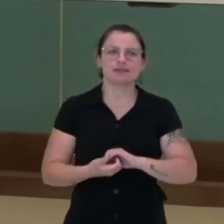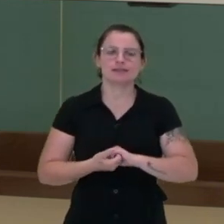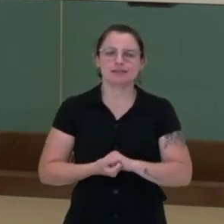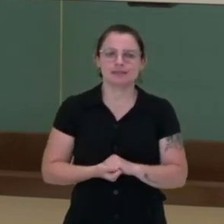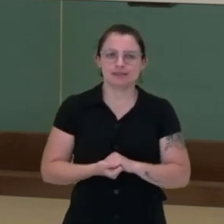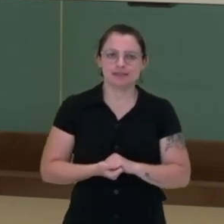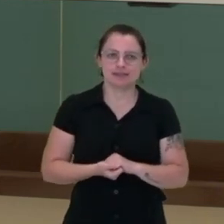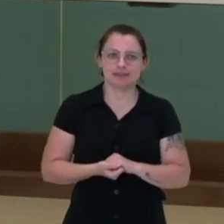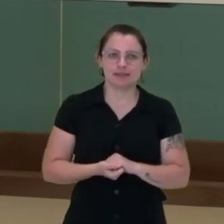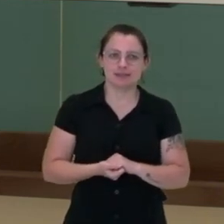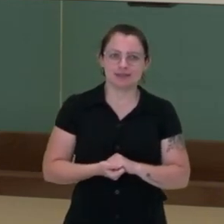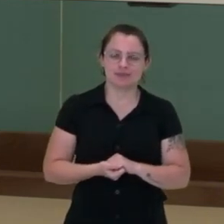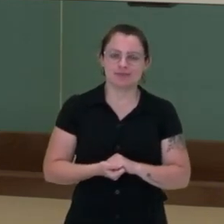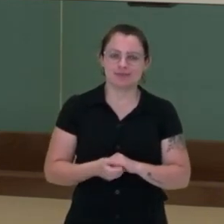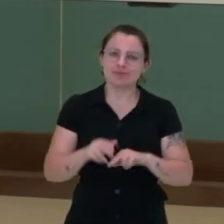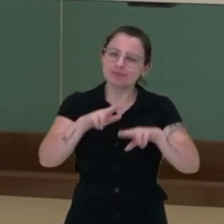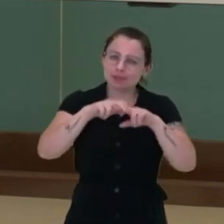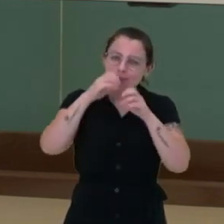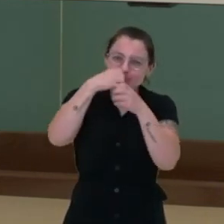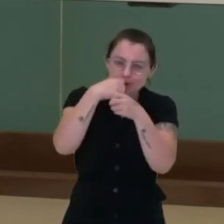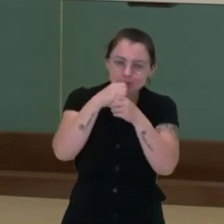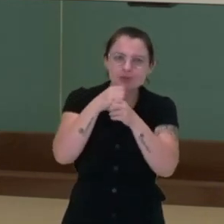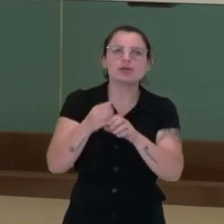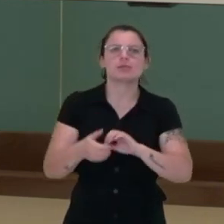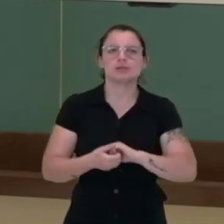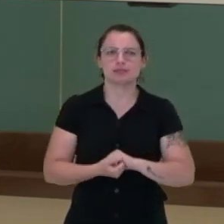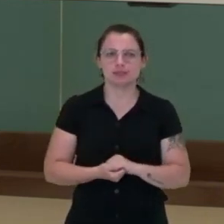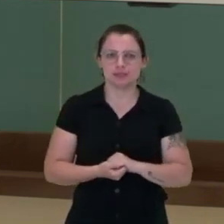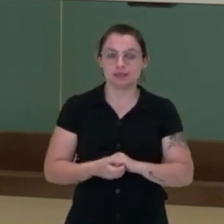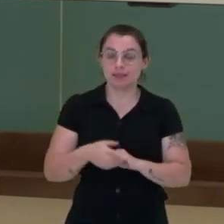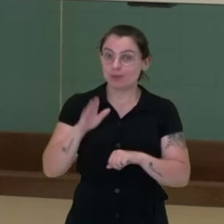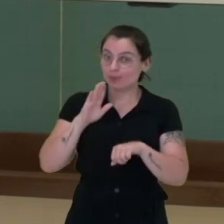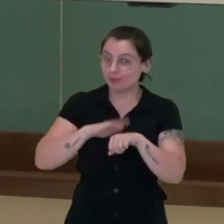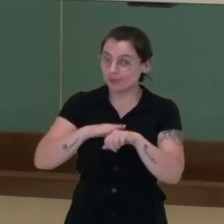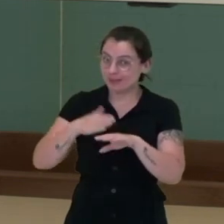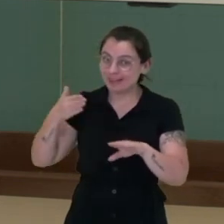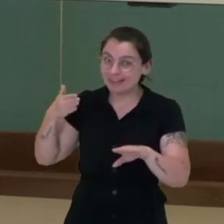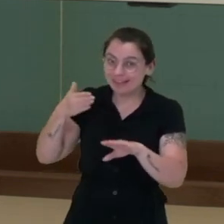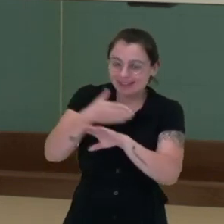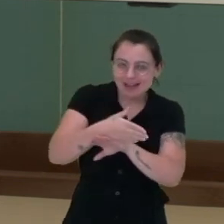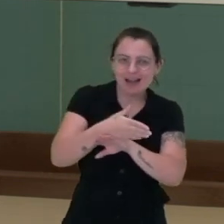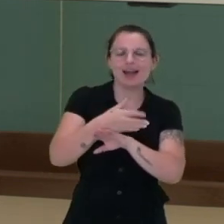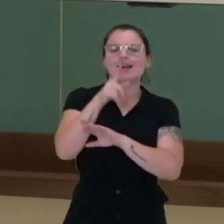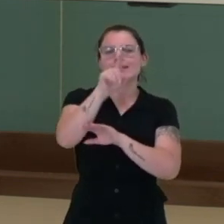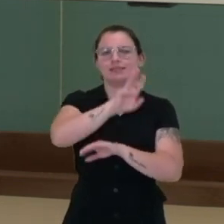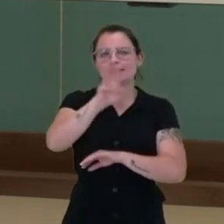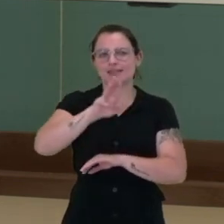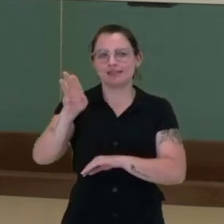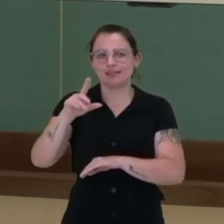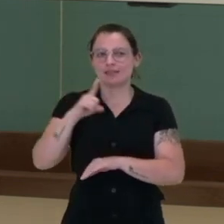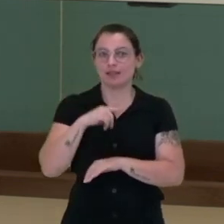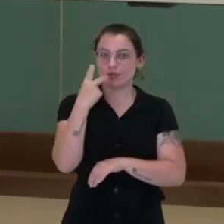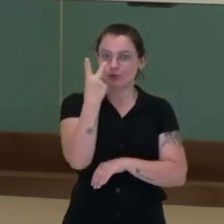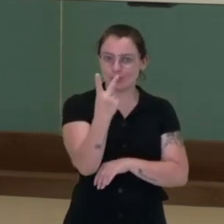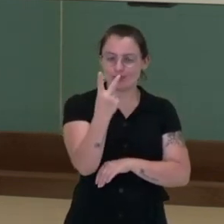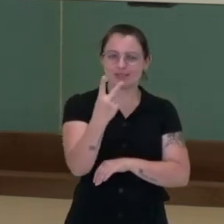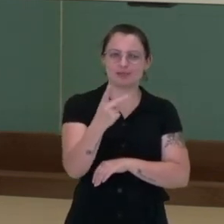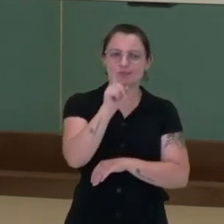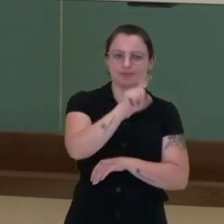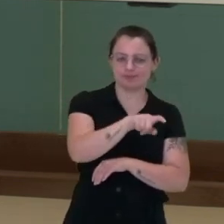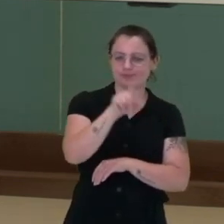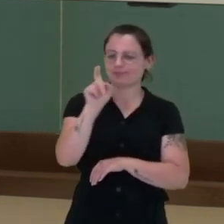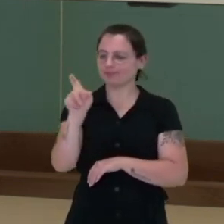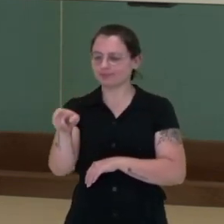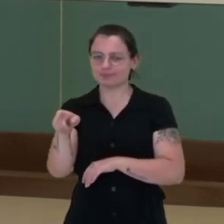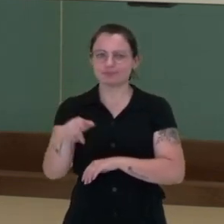foram registradas por microscópio. Então, ao adentrar nesse site, vão ter dois botões dos